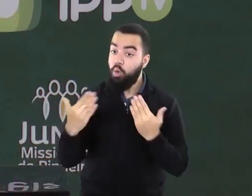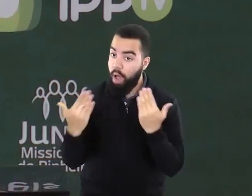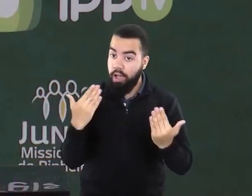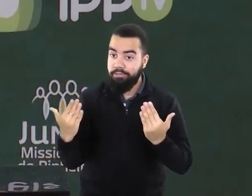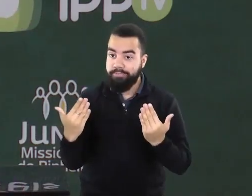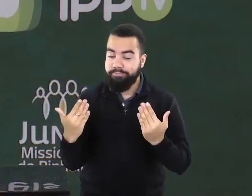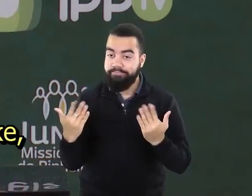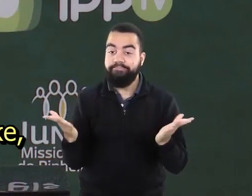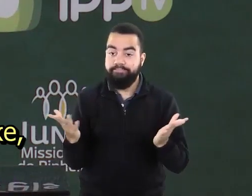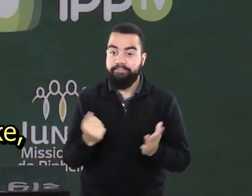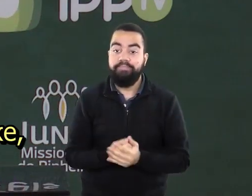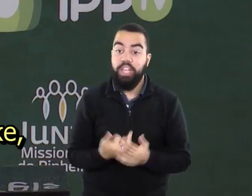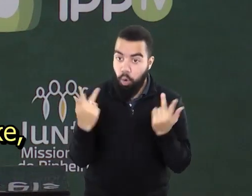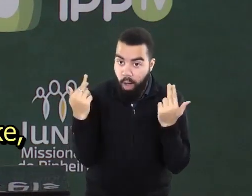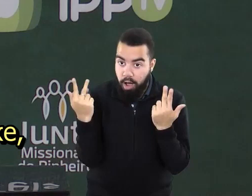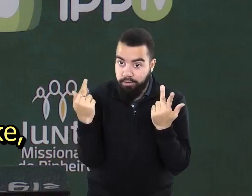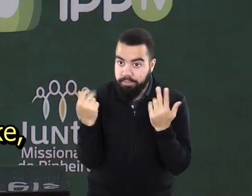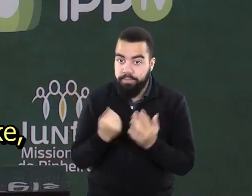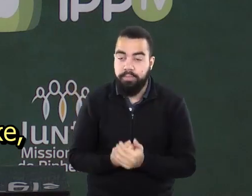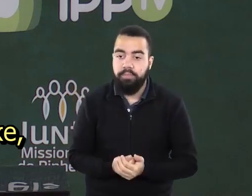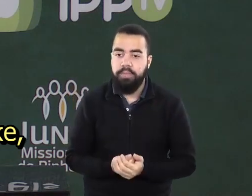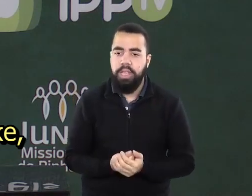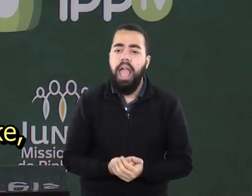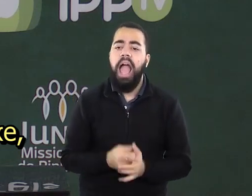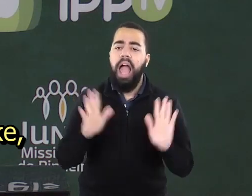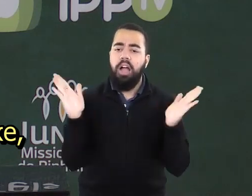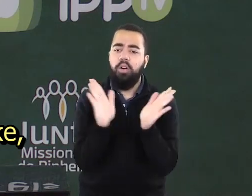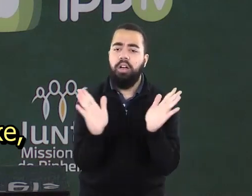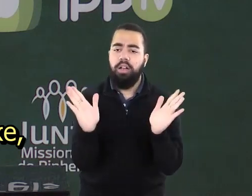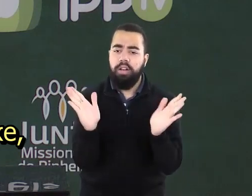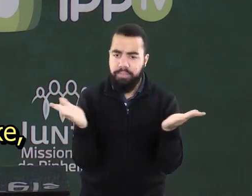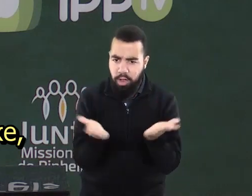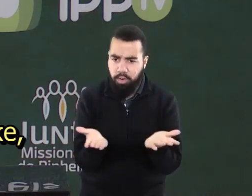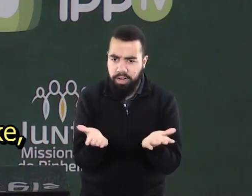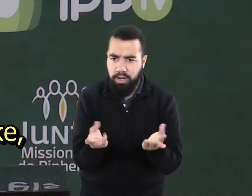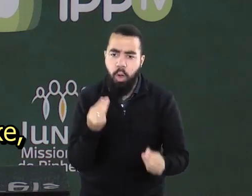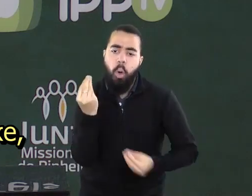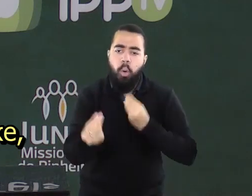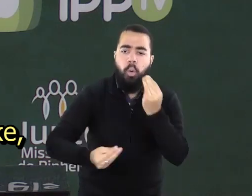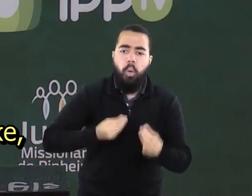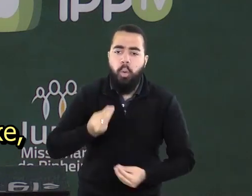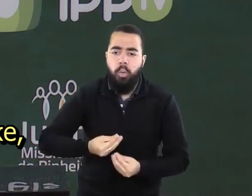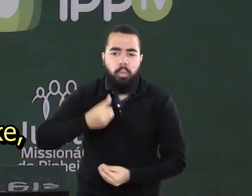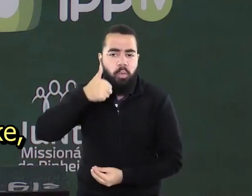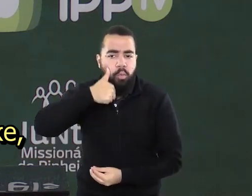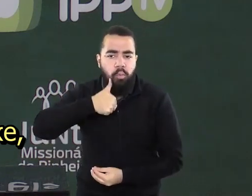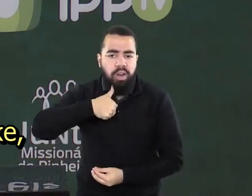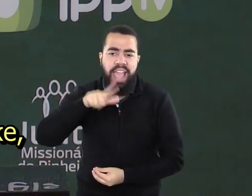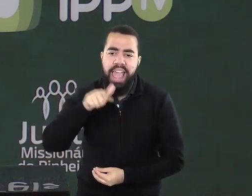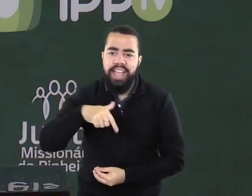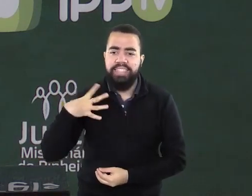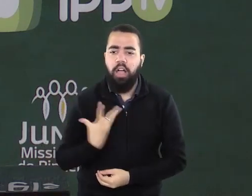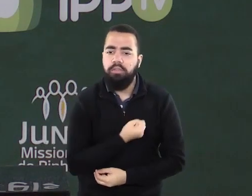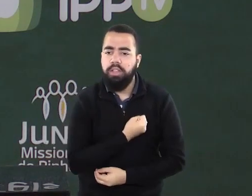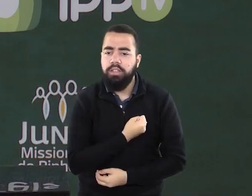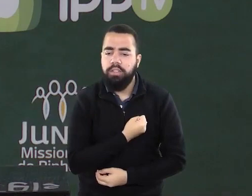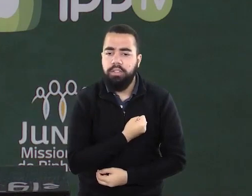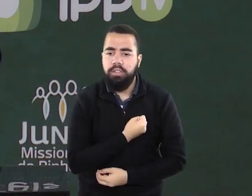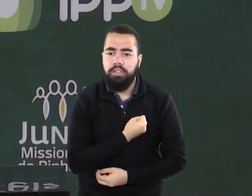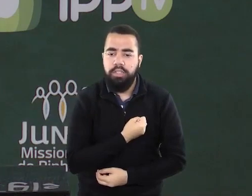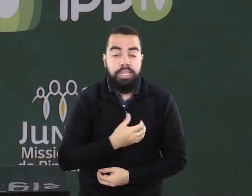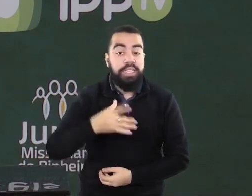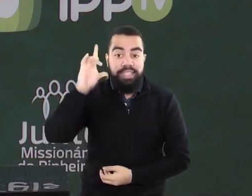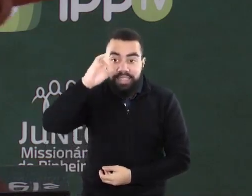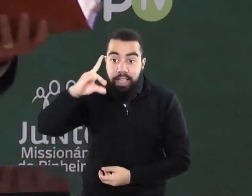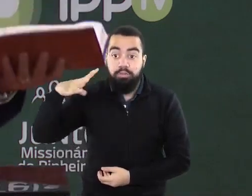redenção. O critério para um homem ser salvo é o mesmo critério para a mulher ser salva. Para